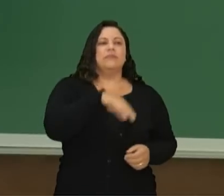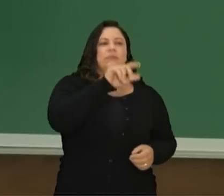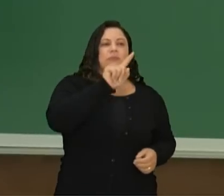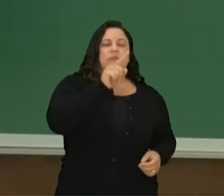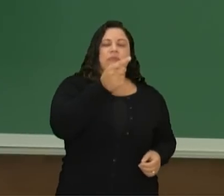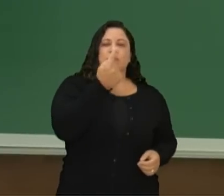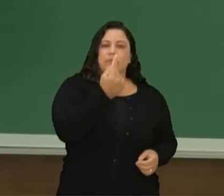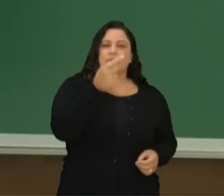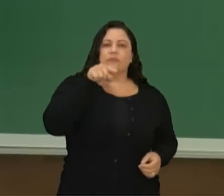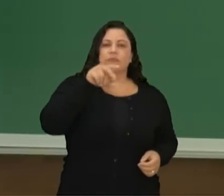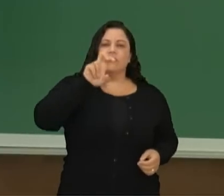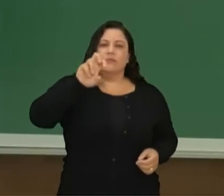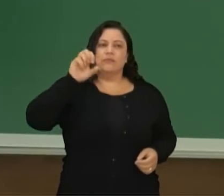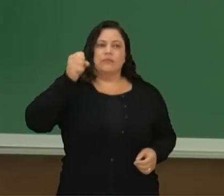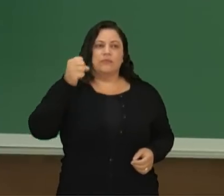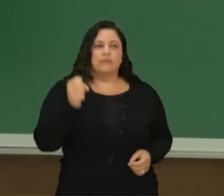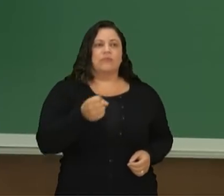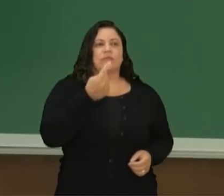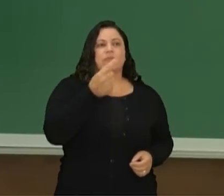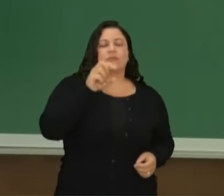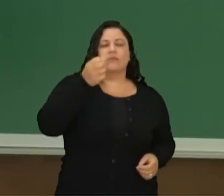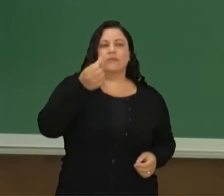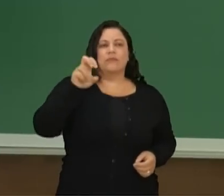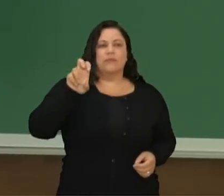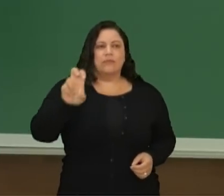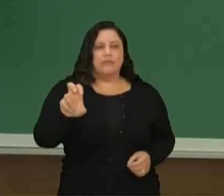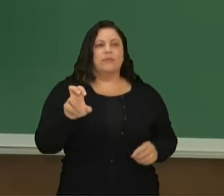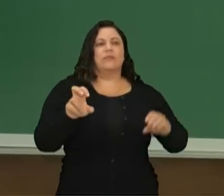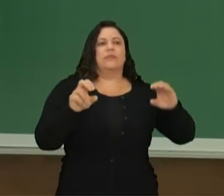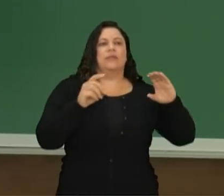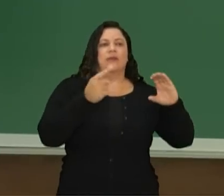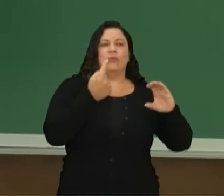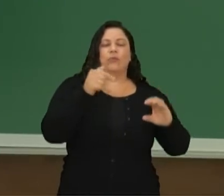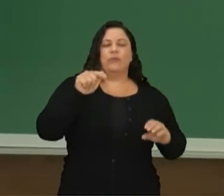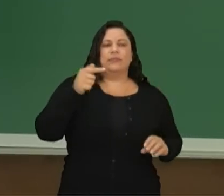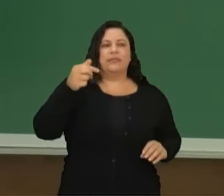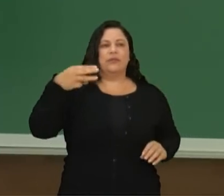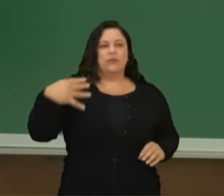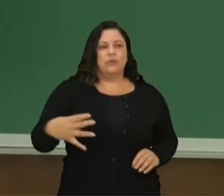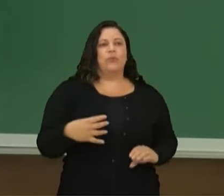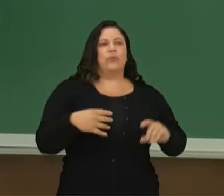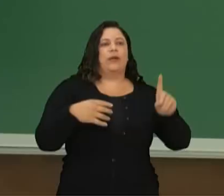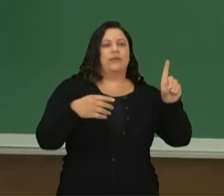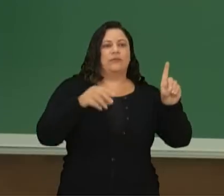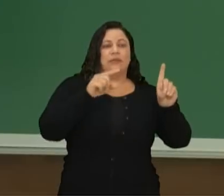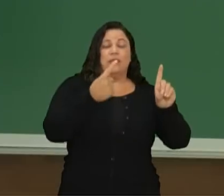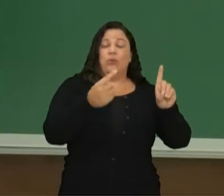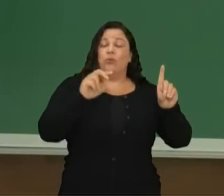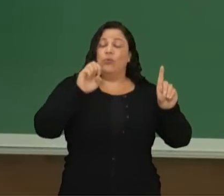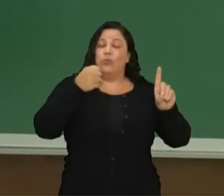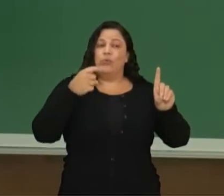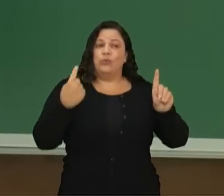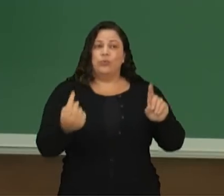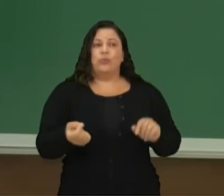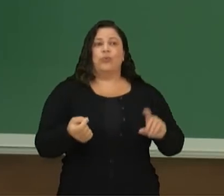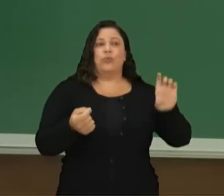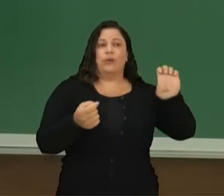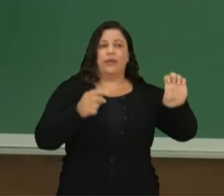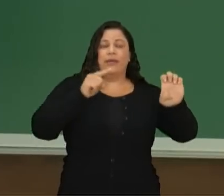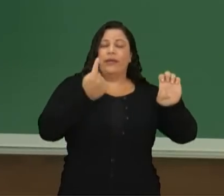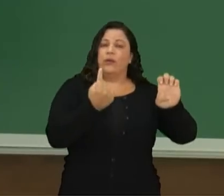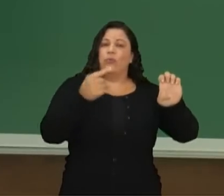1,65, letra C, 1,74, letra D, 1,81 e letra E,